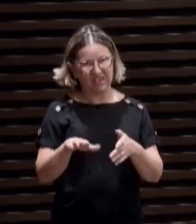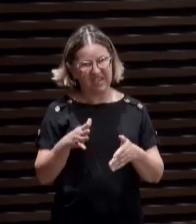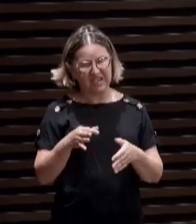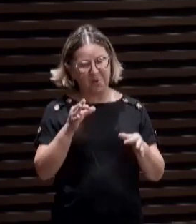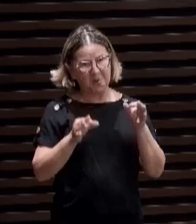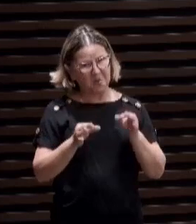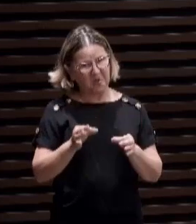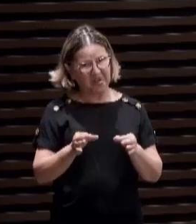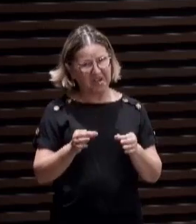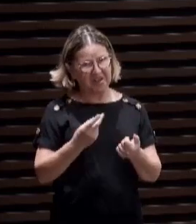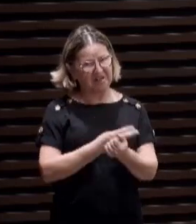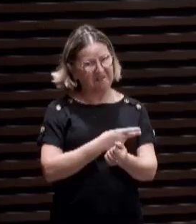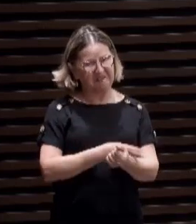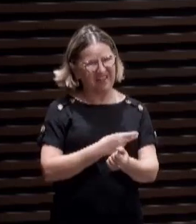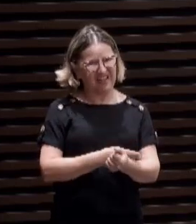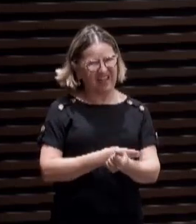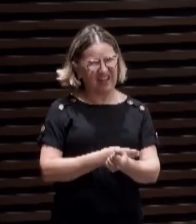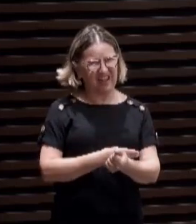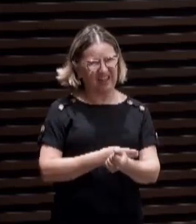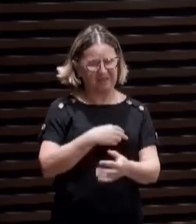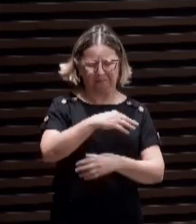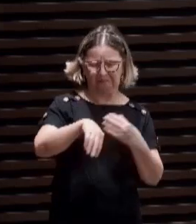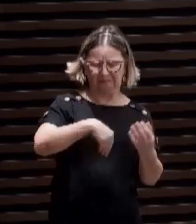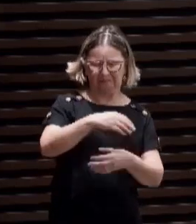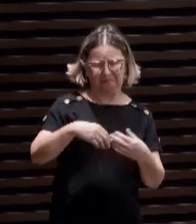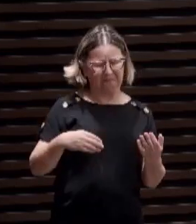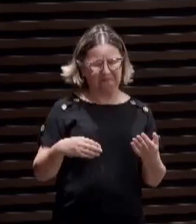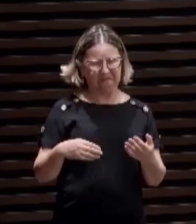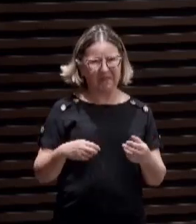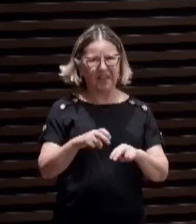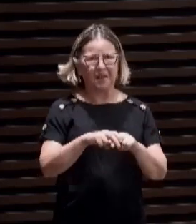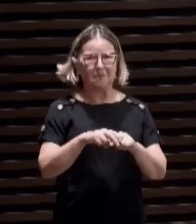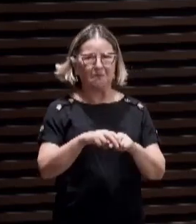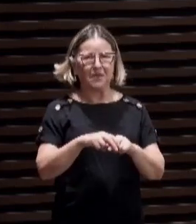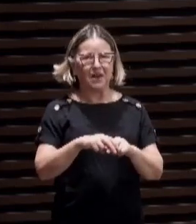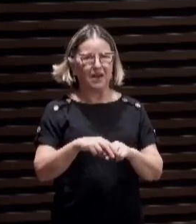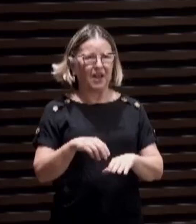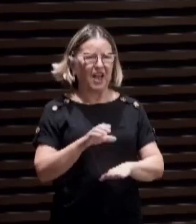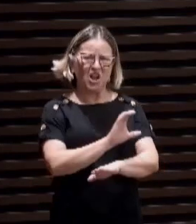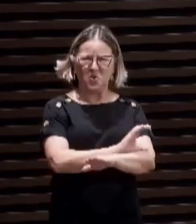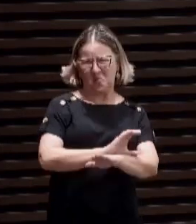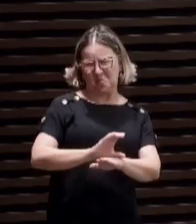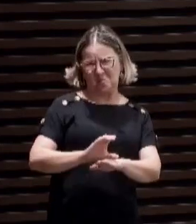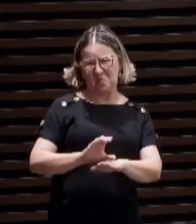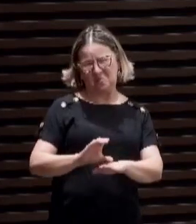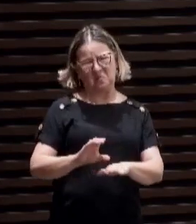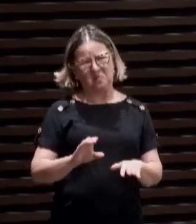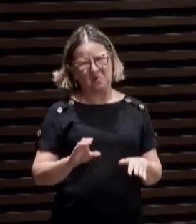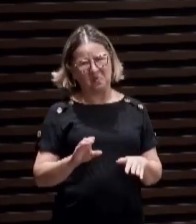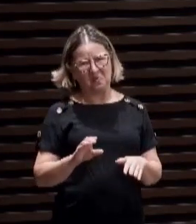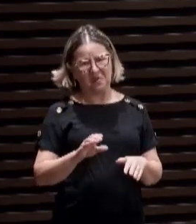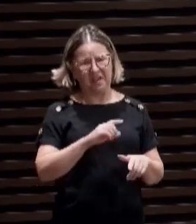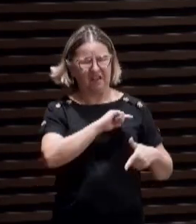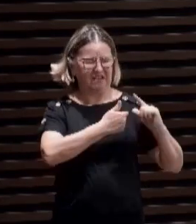de pessoa para pessoa, de acordo com a sua cultura, a sua criação. Tudo se torna uma questão de